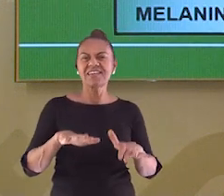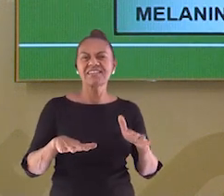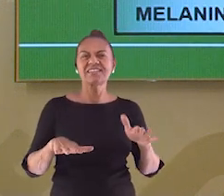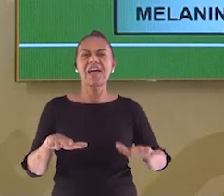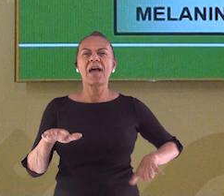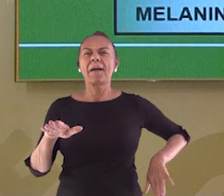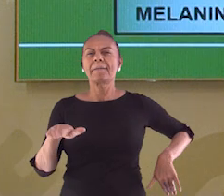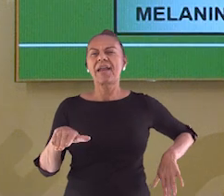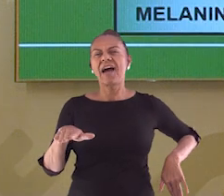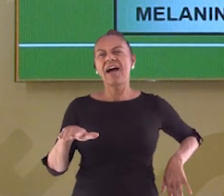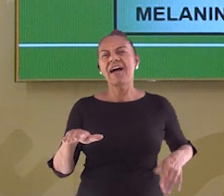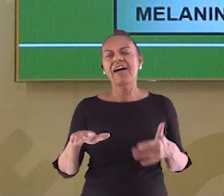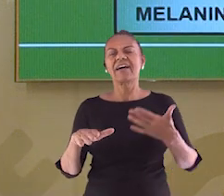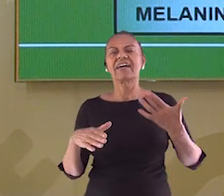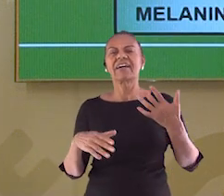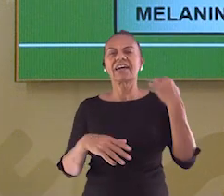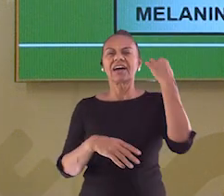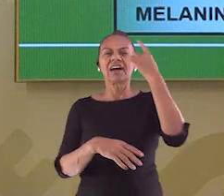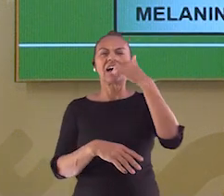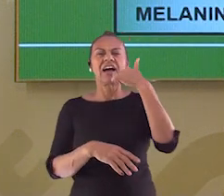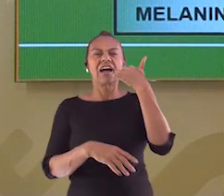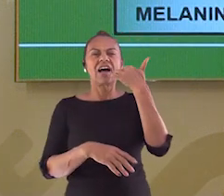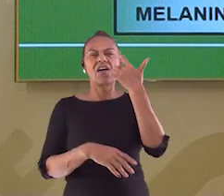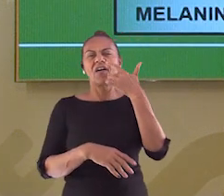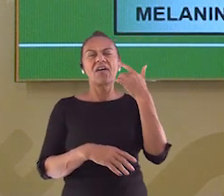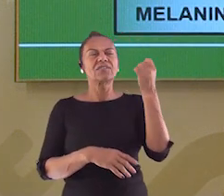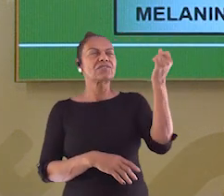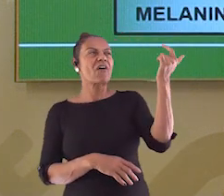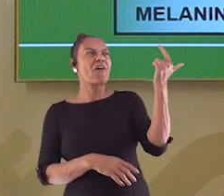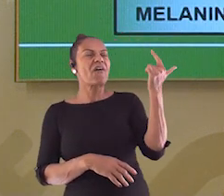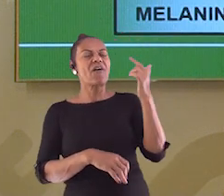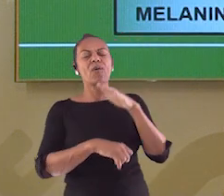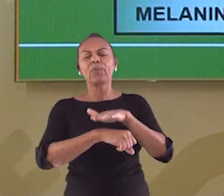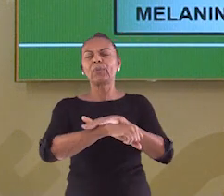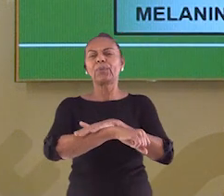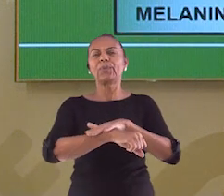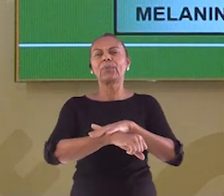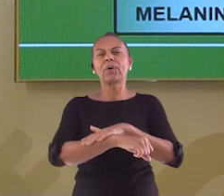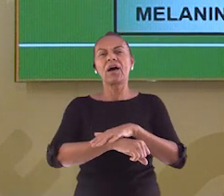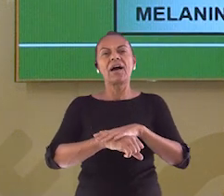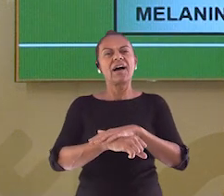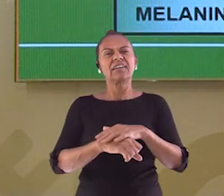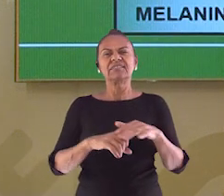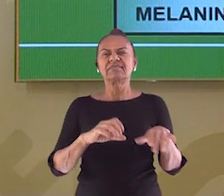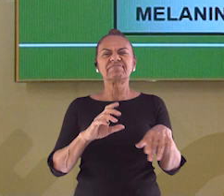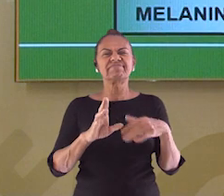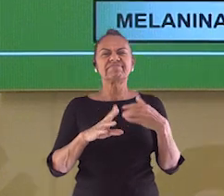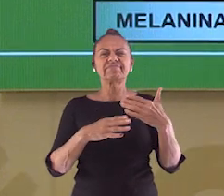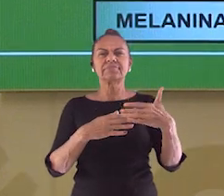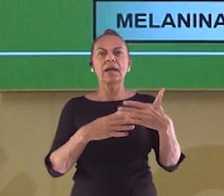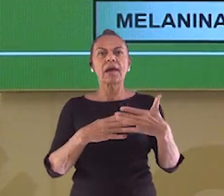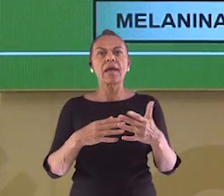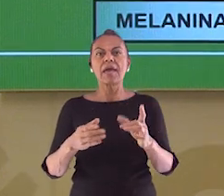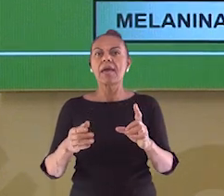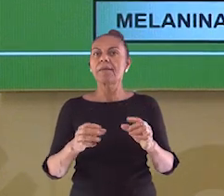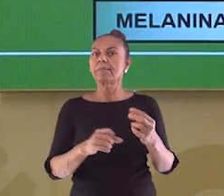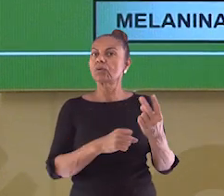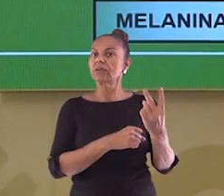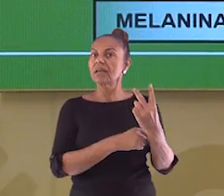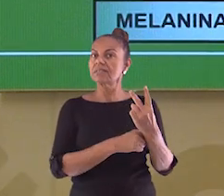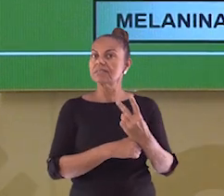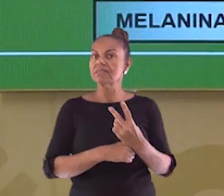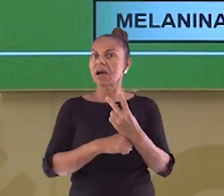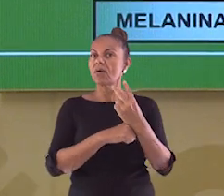da praia, é na verdade uma reação de fotoproteção do nosso material genético. Vocês sabiam